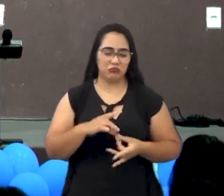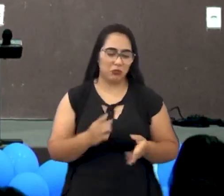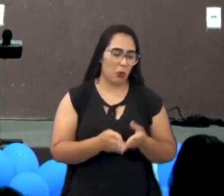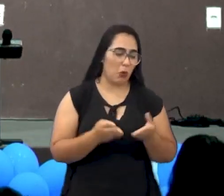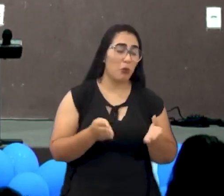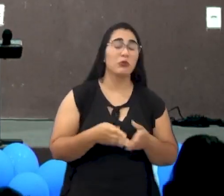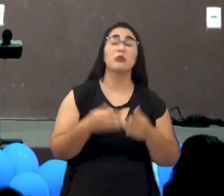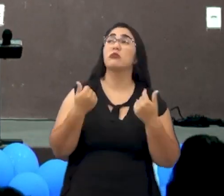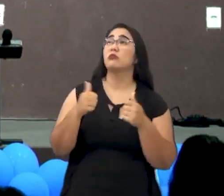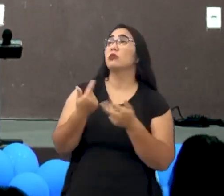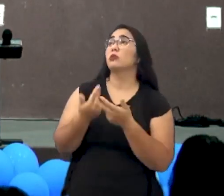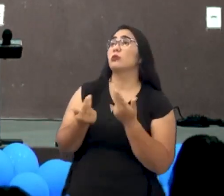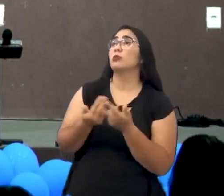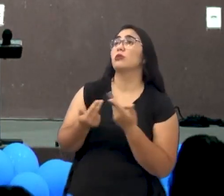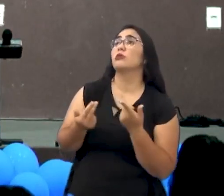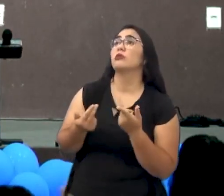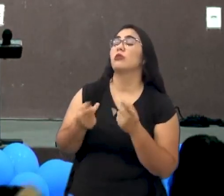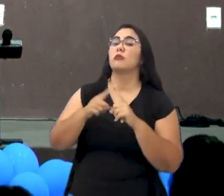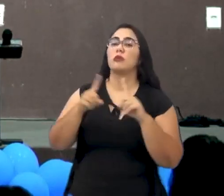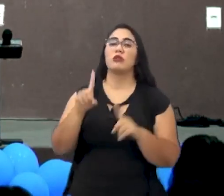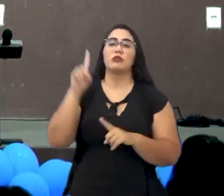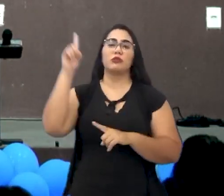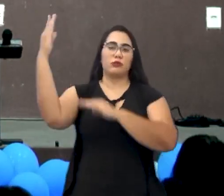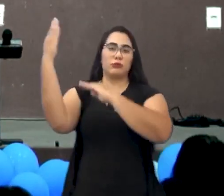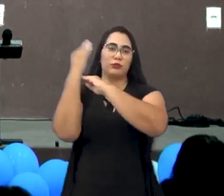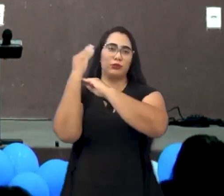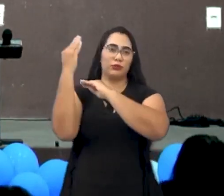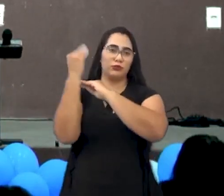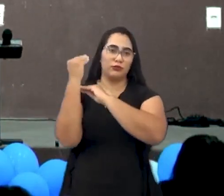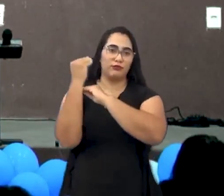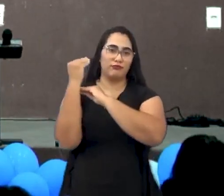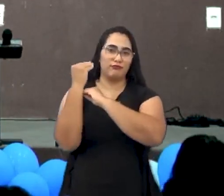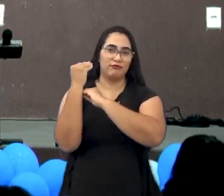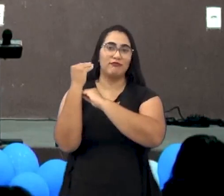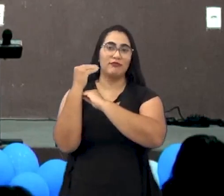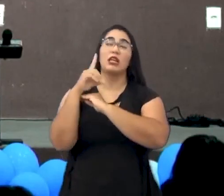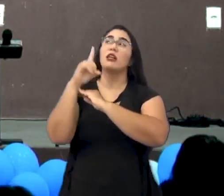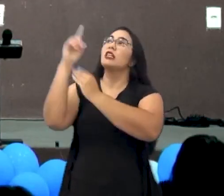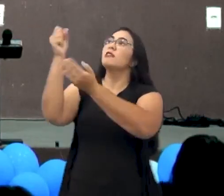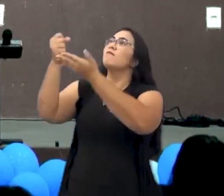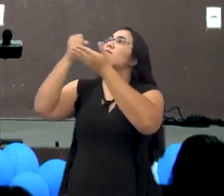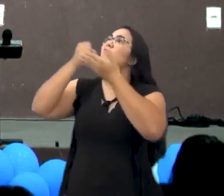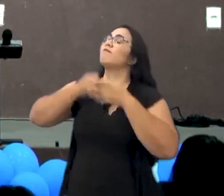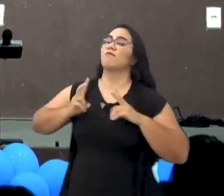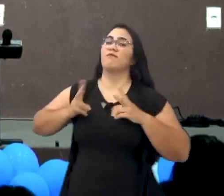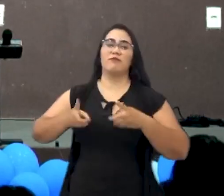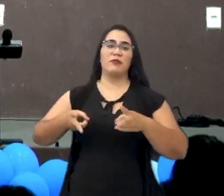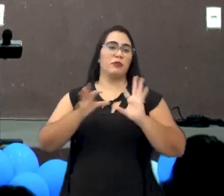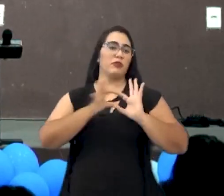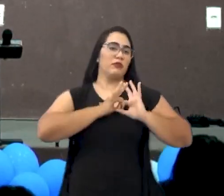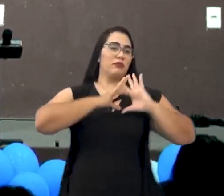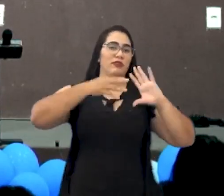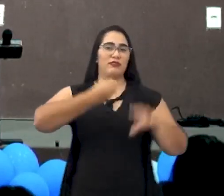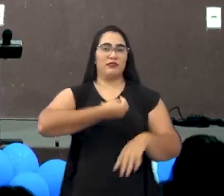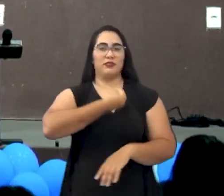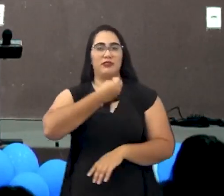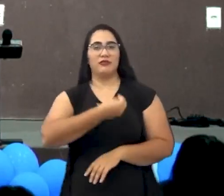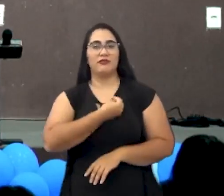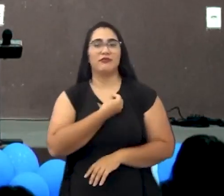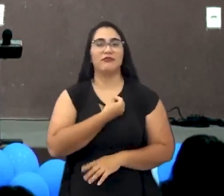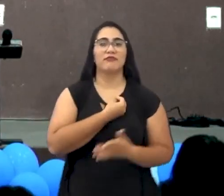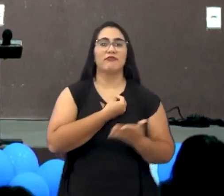necessitado, contudo o Senhor cuida de mim. Tu és o meu auxílio e o meu libertador. Não